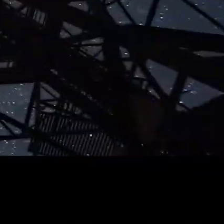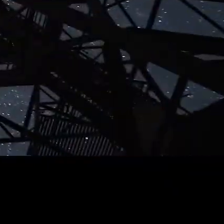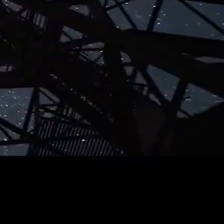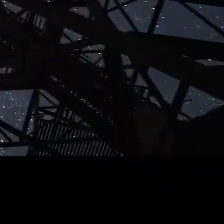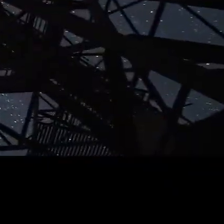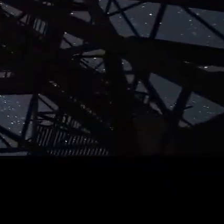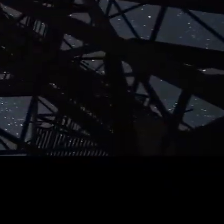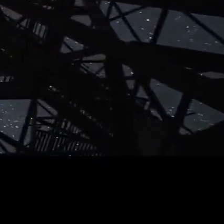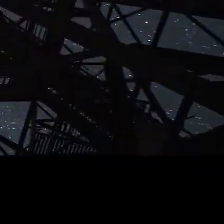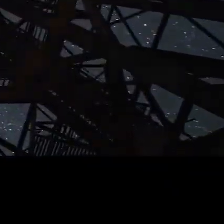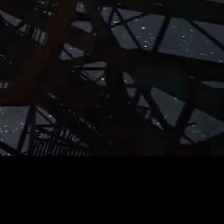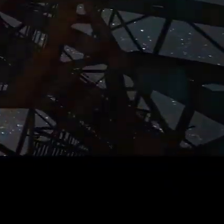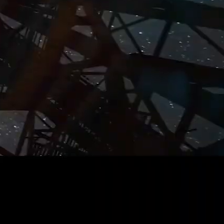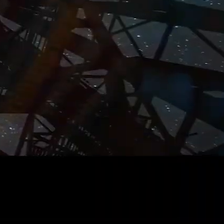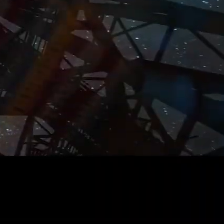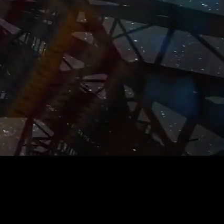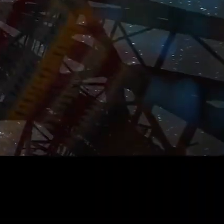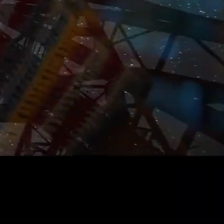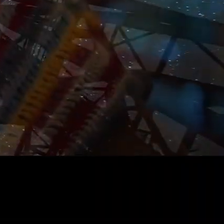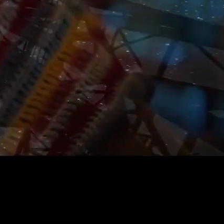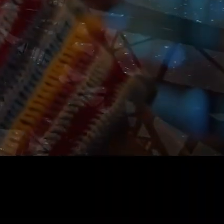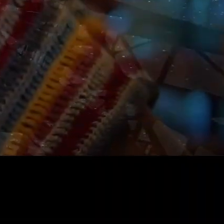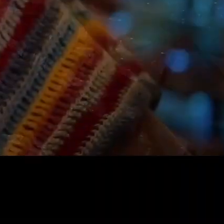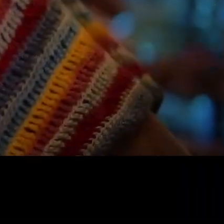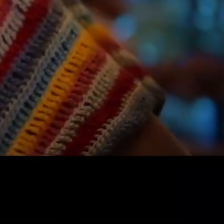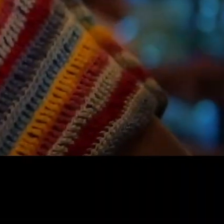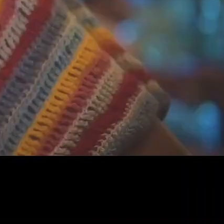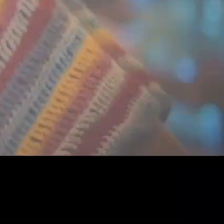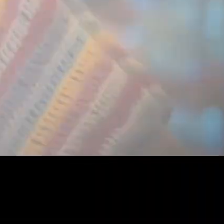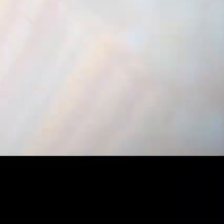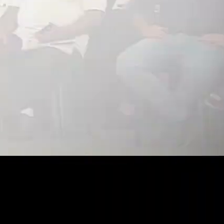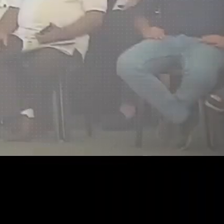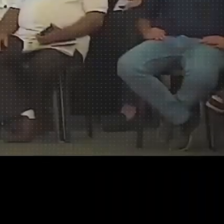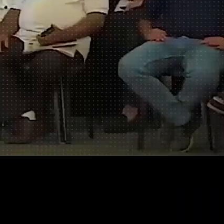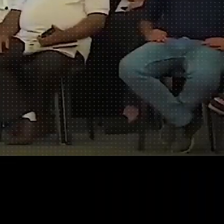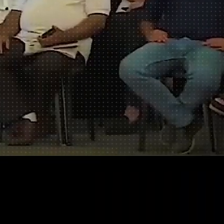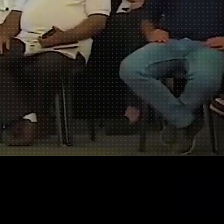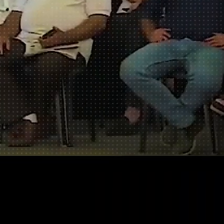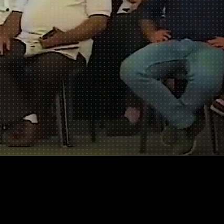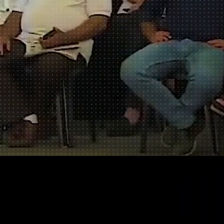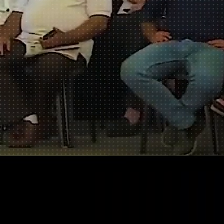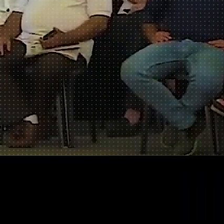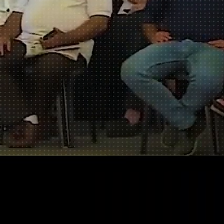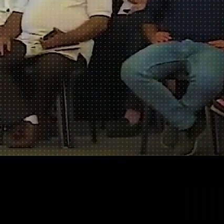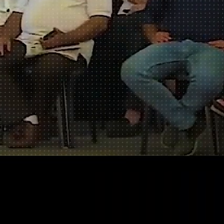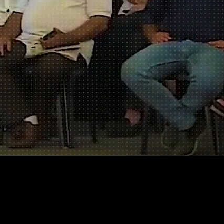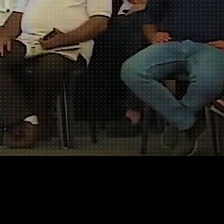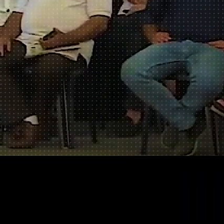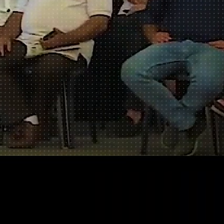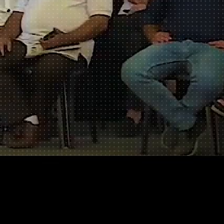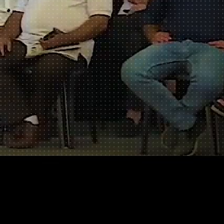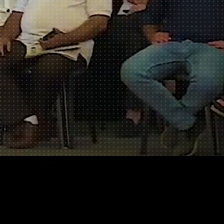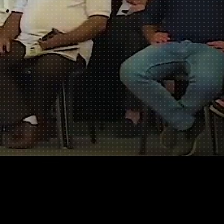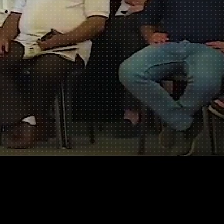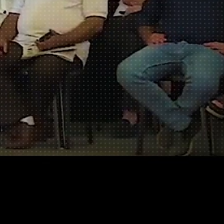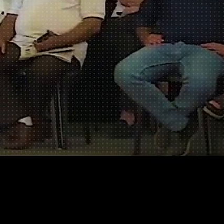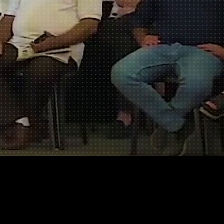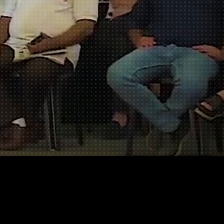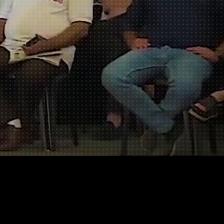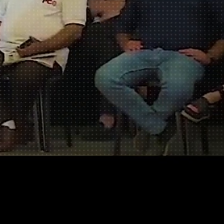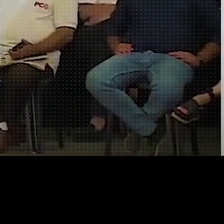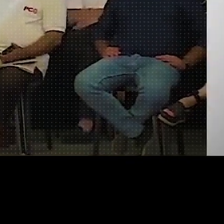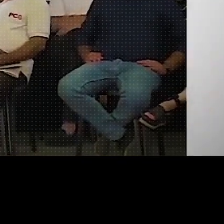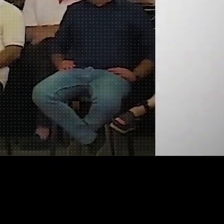Eu tinha certeza que esse dia chegaria. A verdade prevaleceu. Não